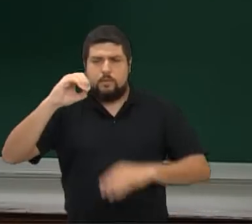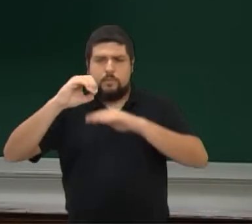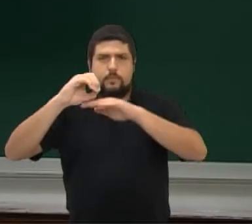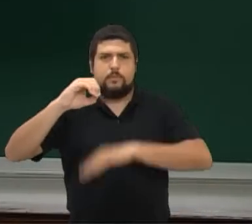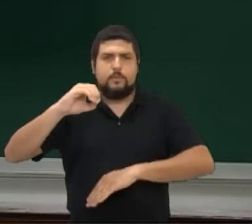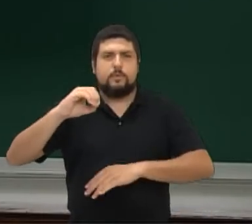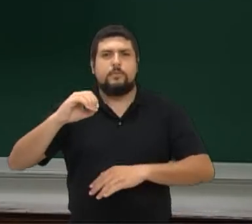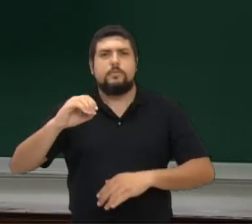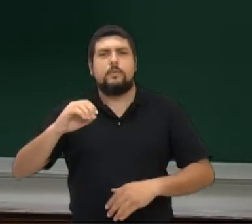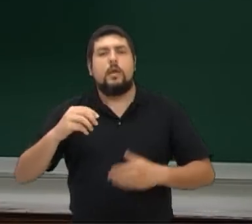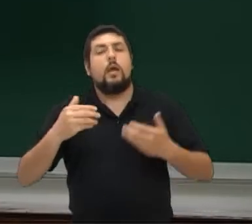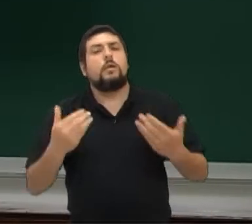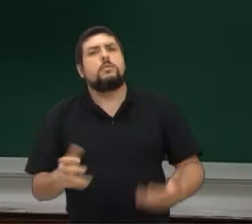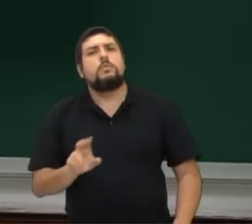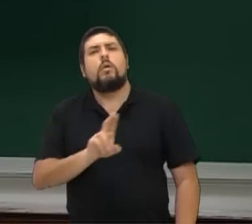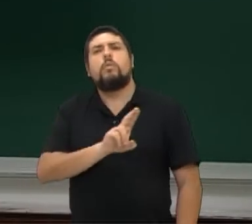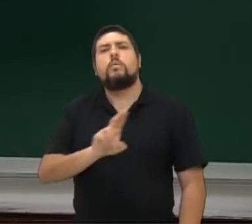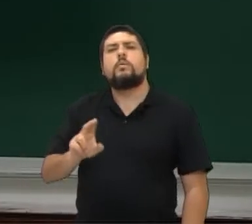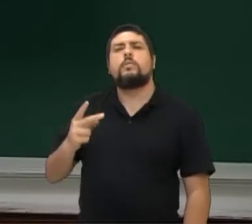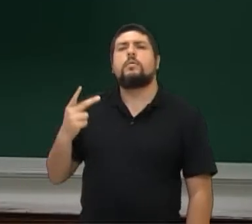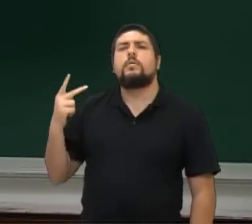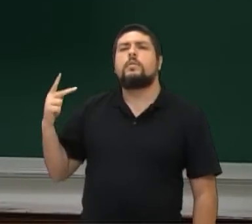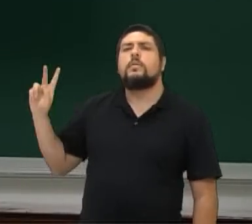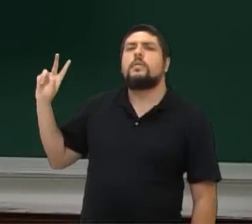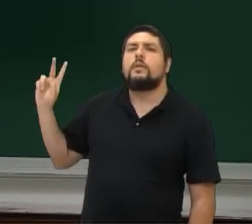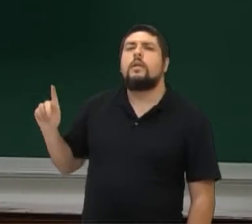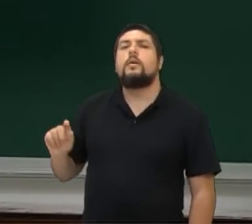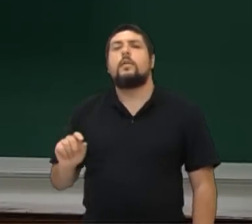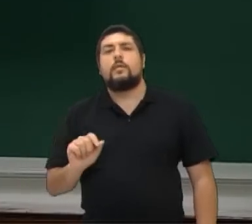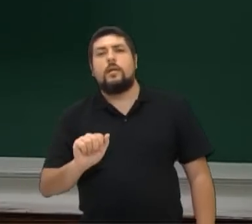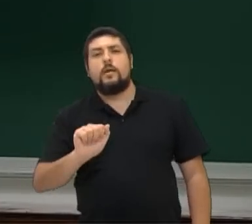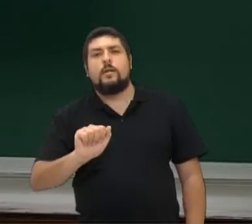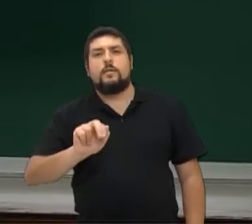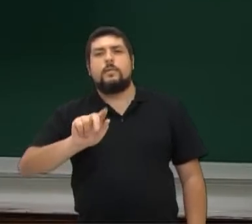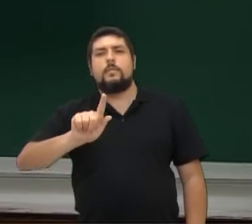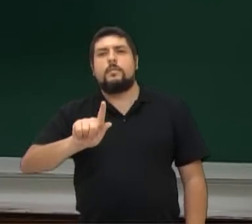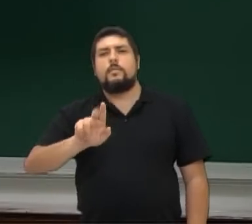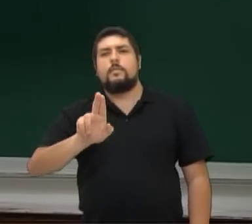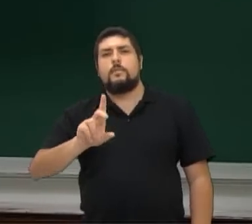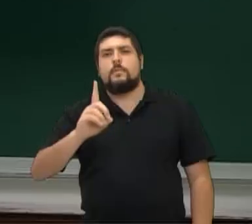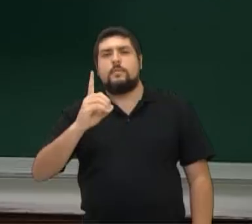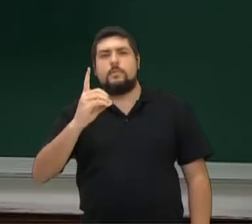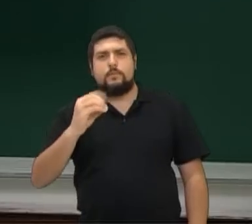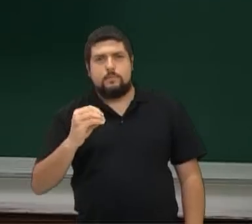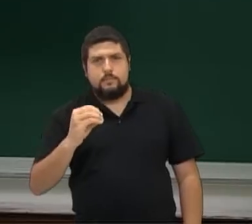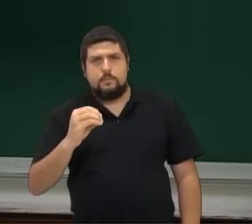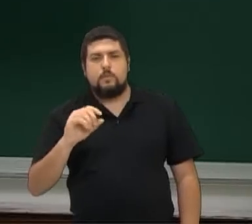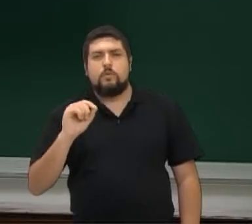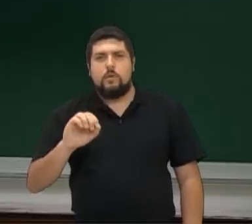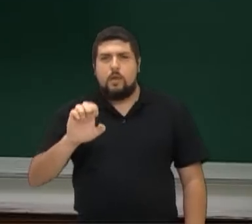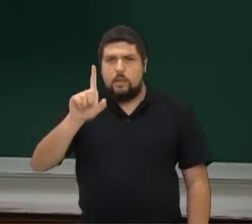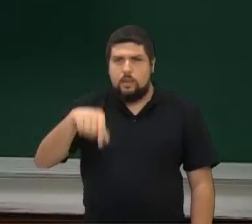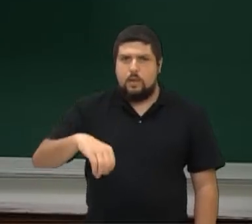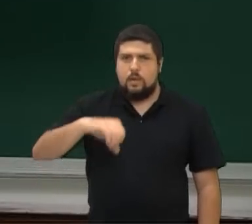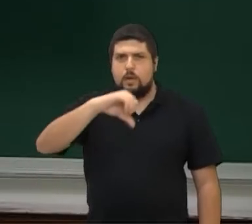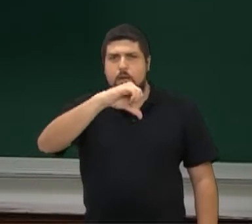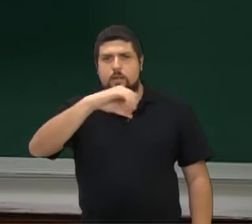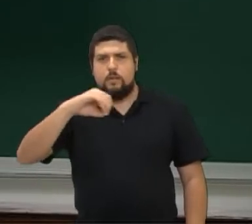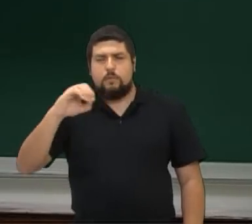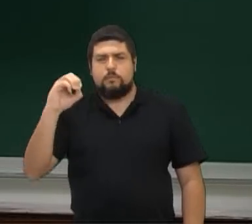é classificado como um ângulo agudo, ângulo menor que